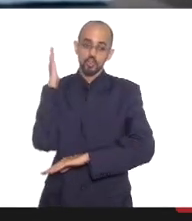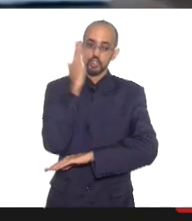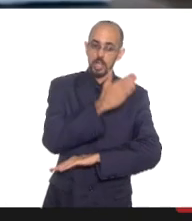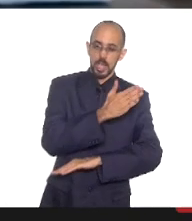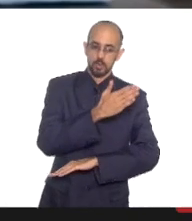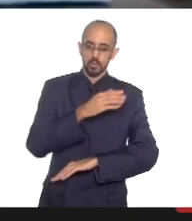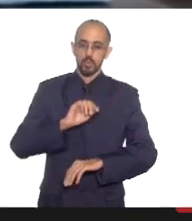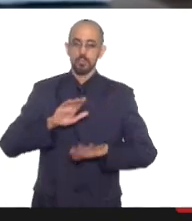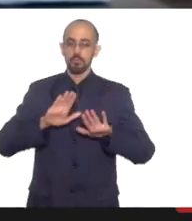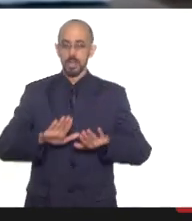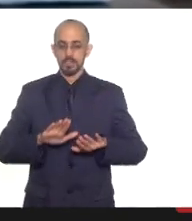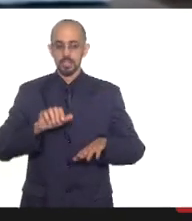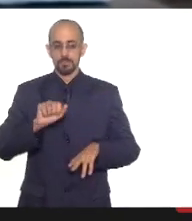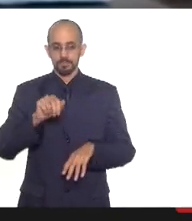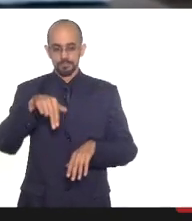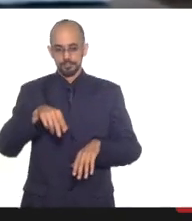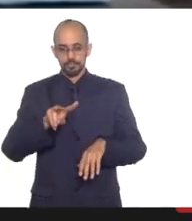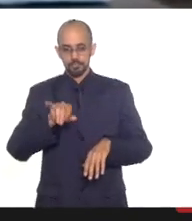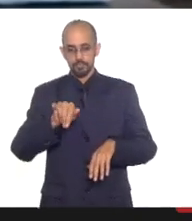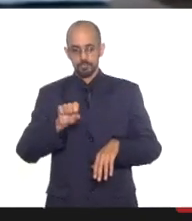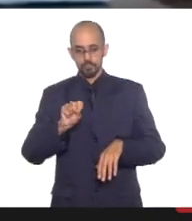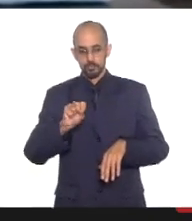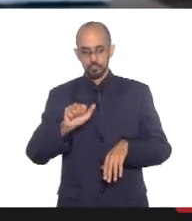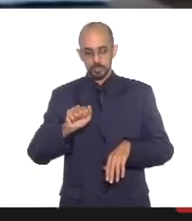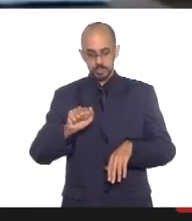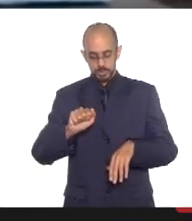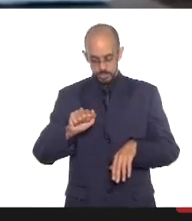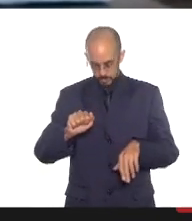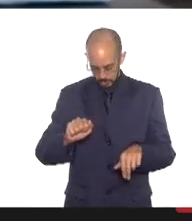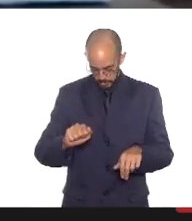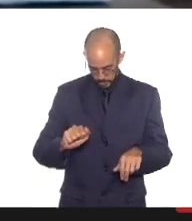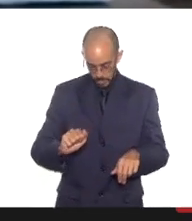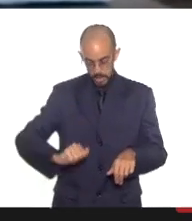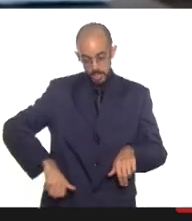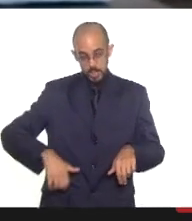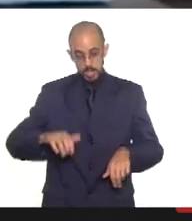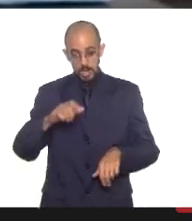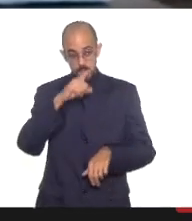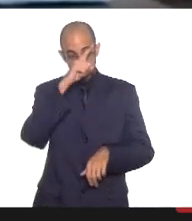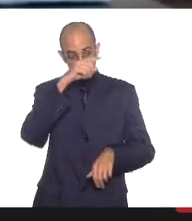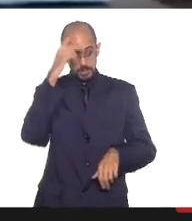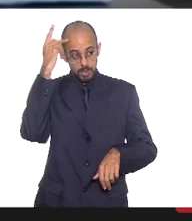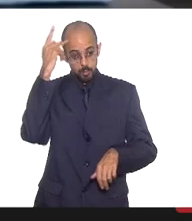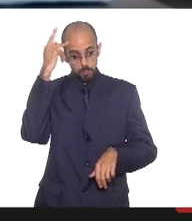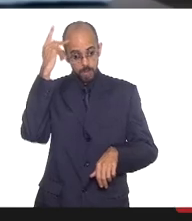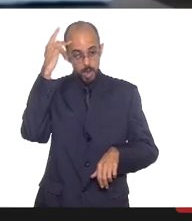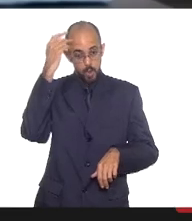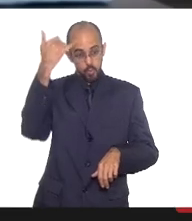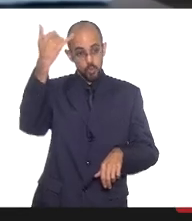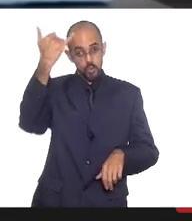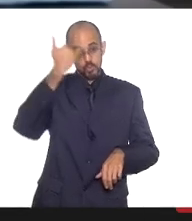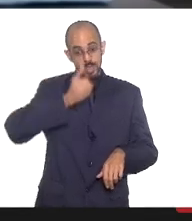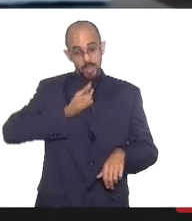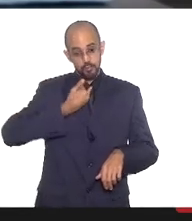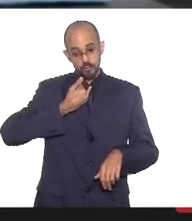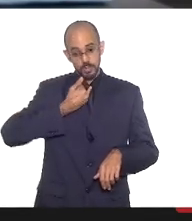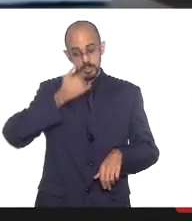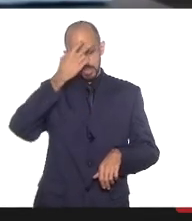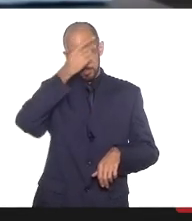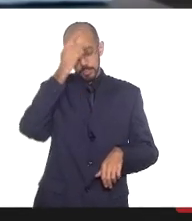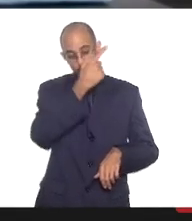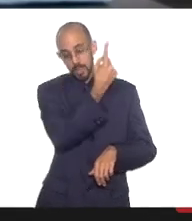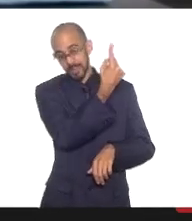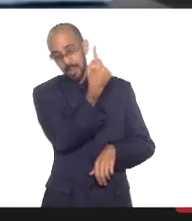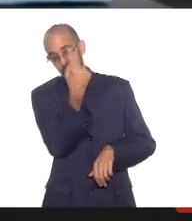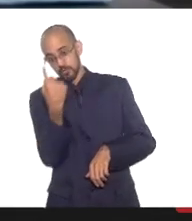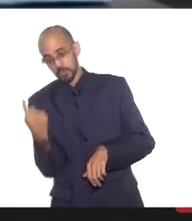acionado pela Anvisa do usar o copo de São Paulo informando os pacientes estão vindo para cá e nós